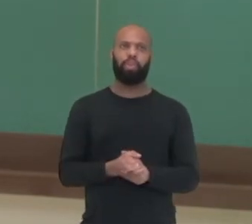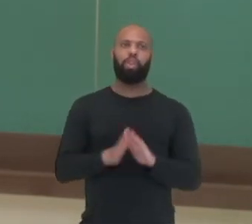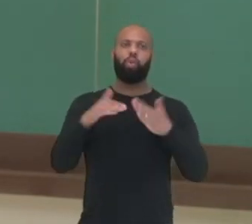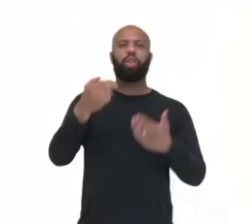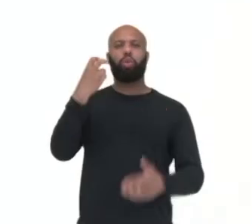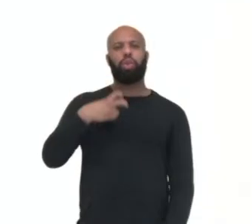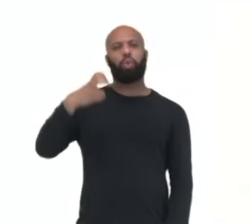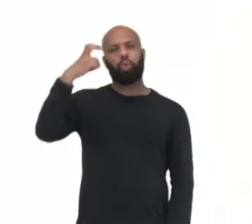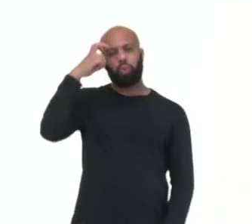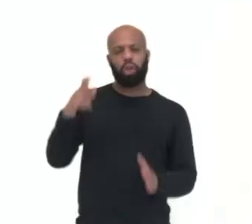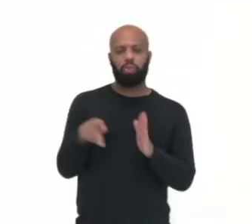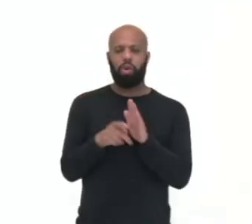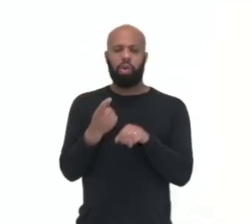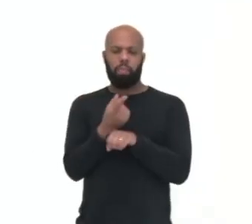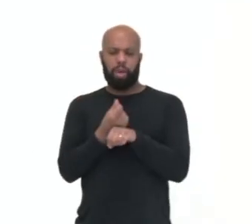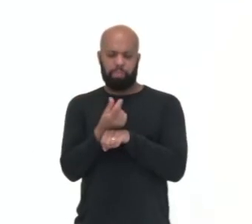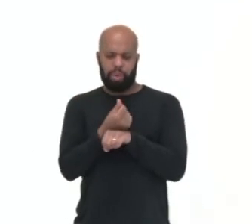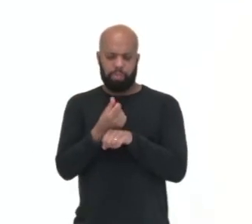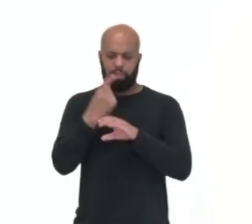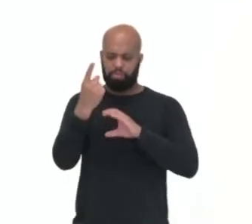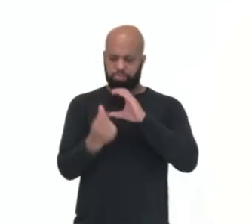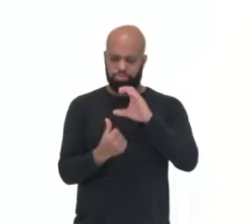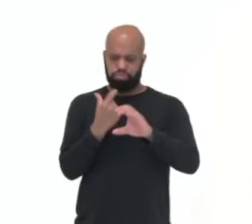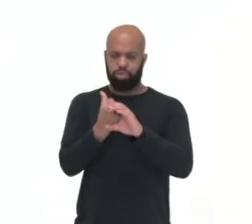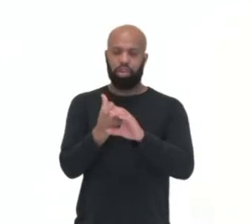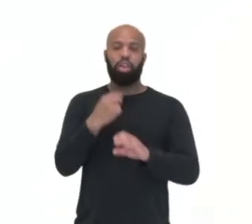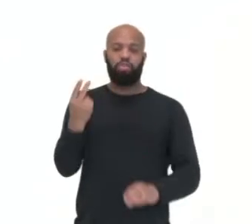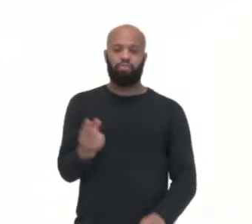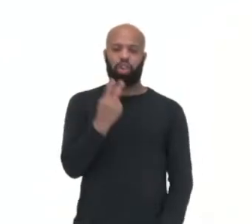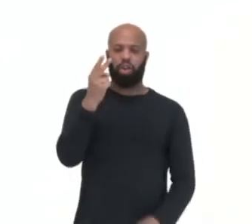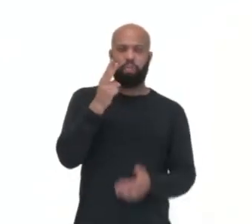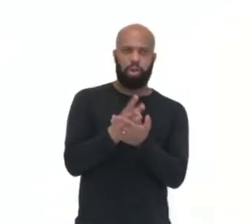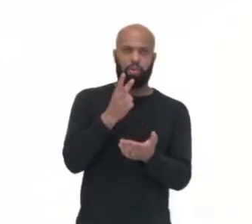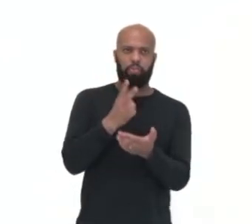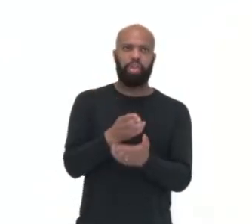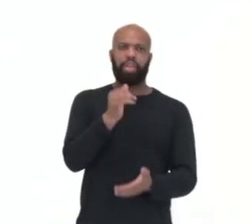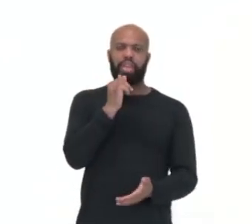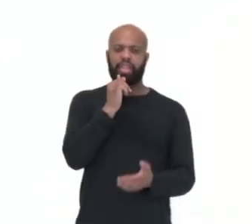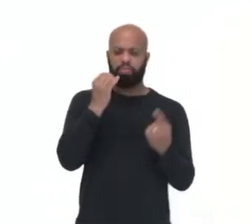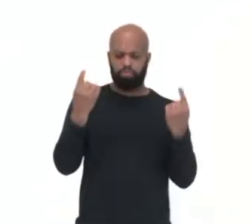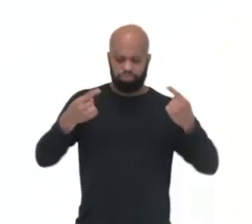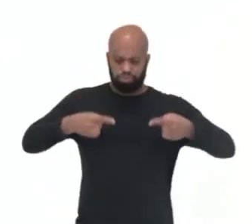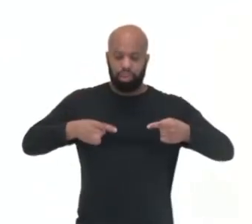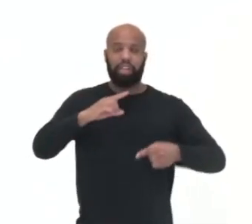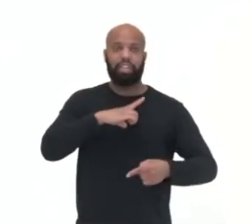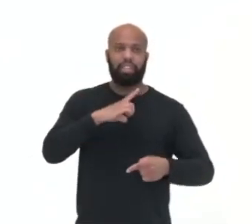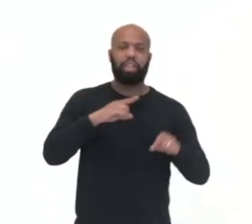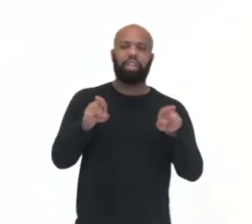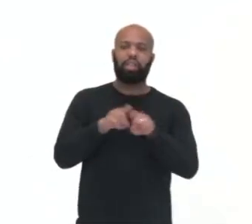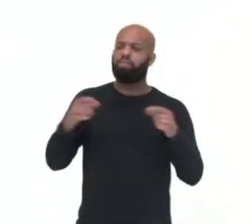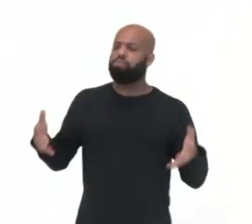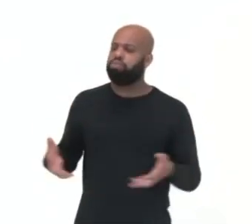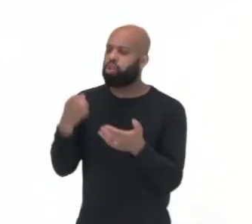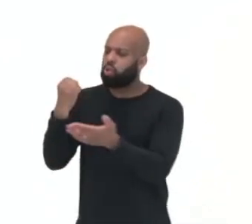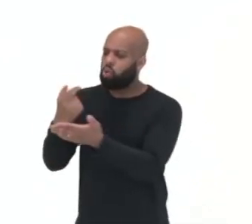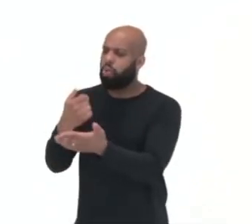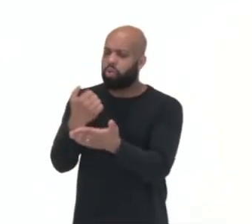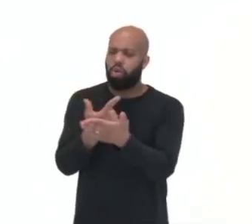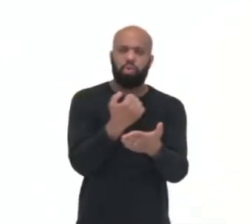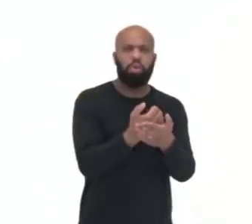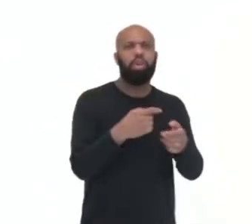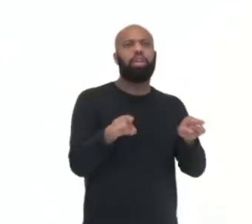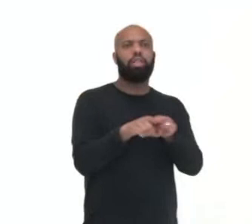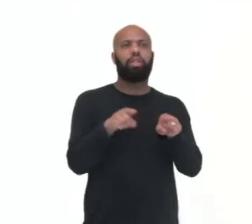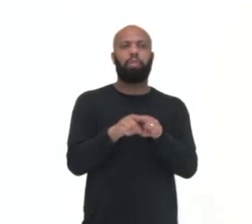Na cultura capitalista atual, marcada por valores dominantes como competição, consumismo e